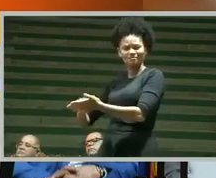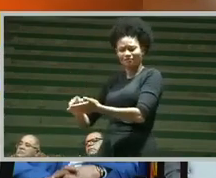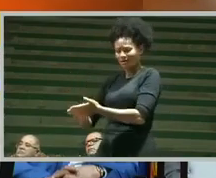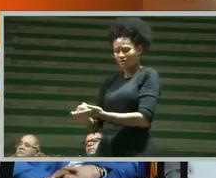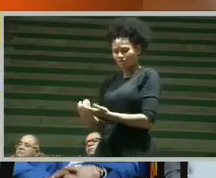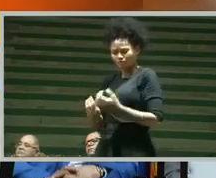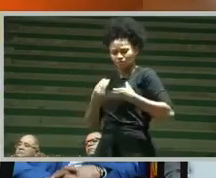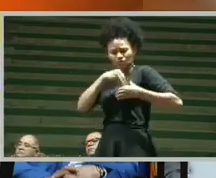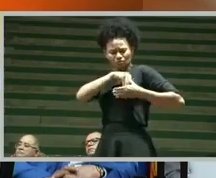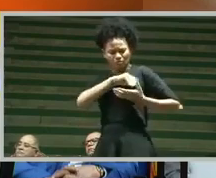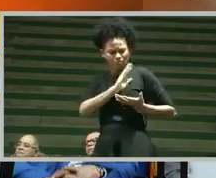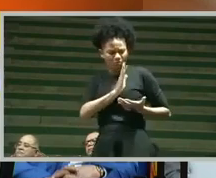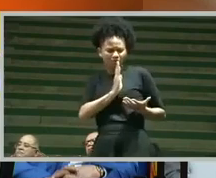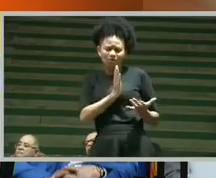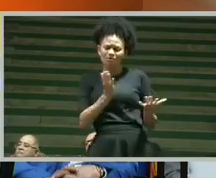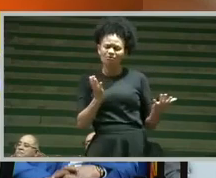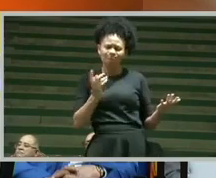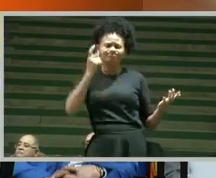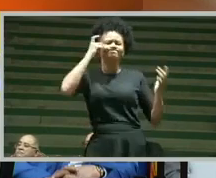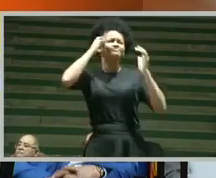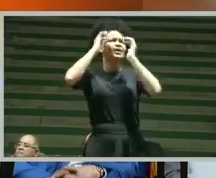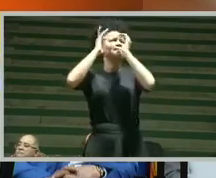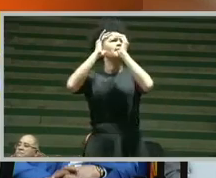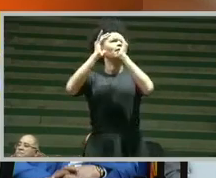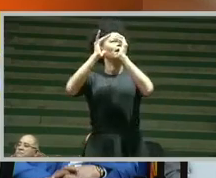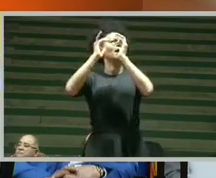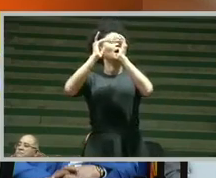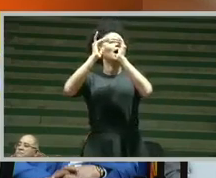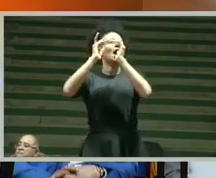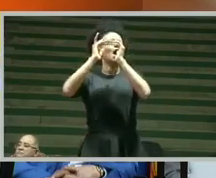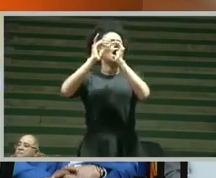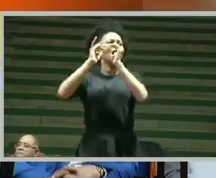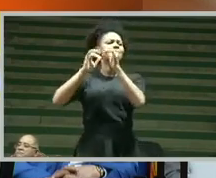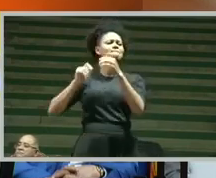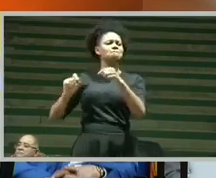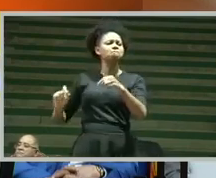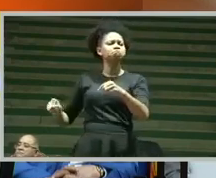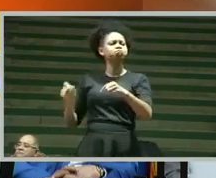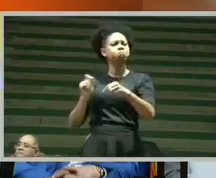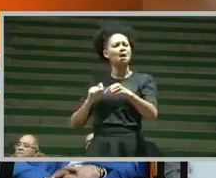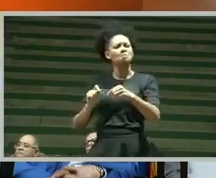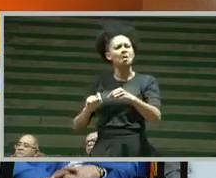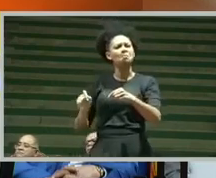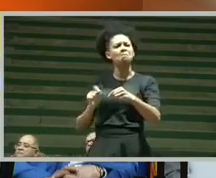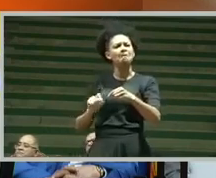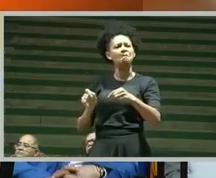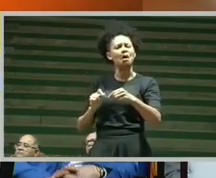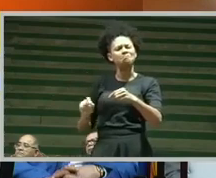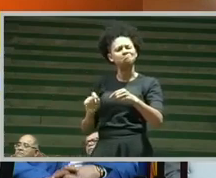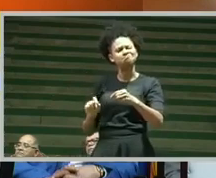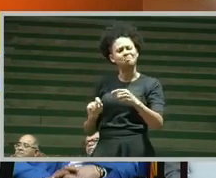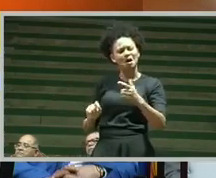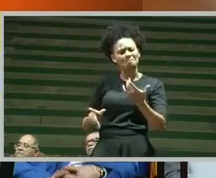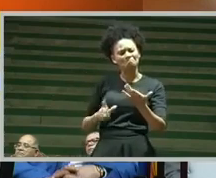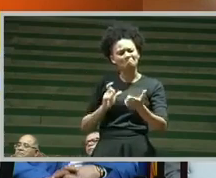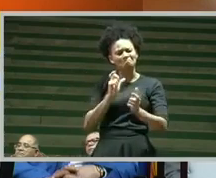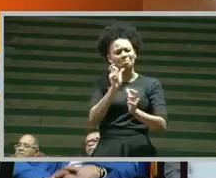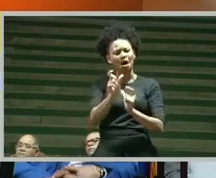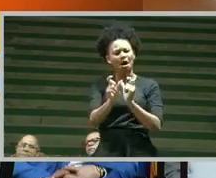coração, na mente, quando escreve estas